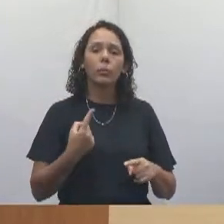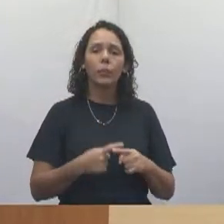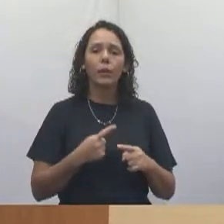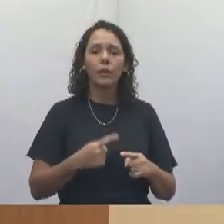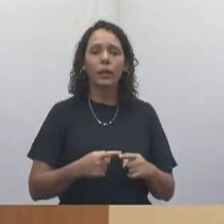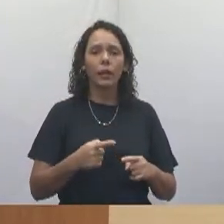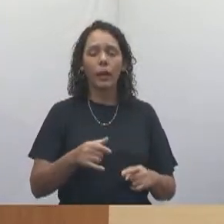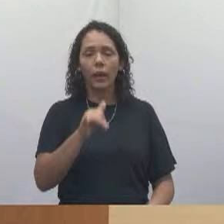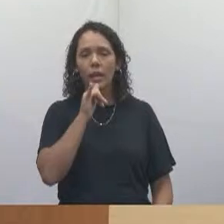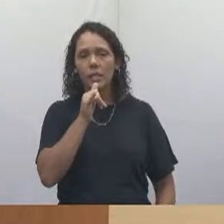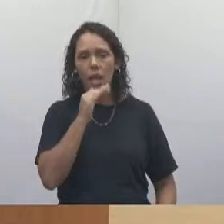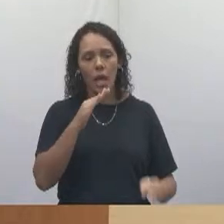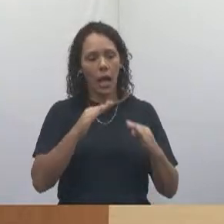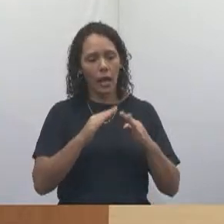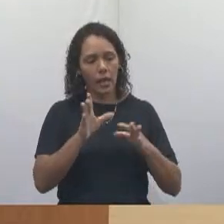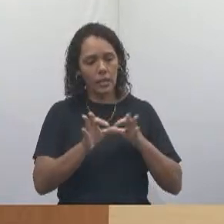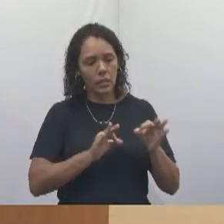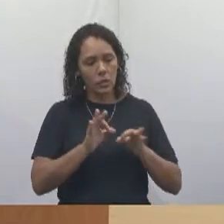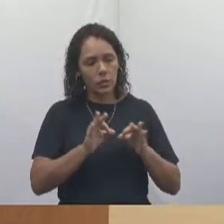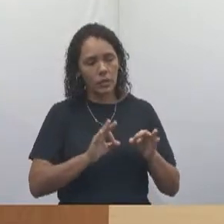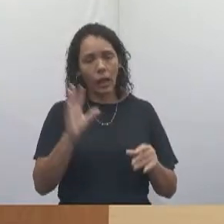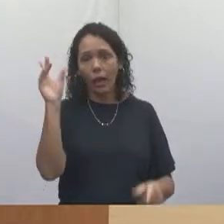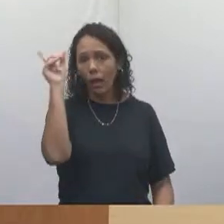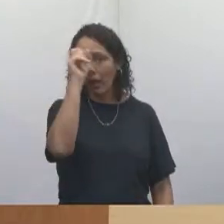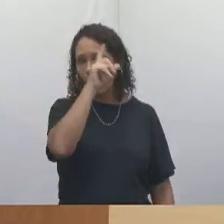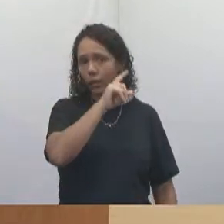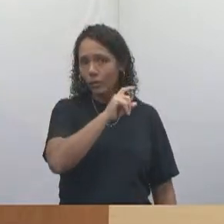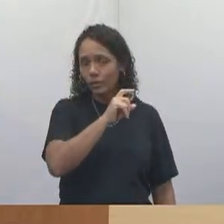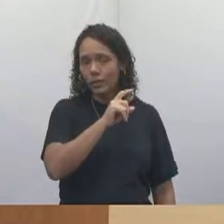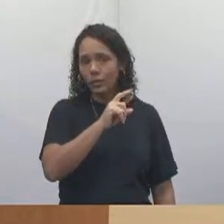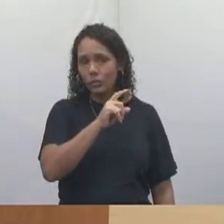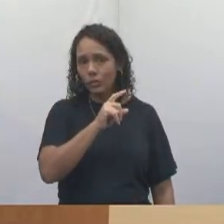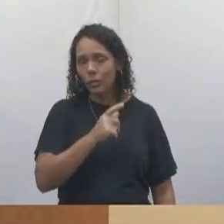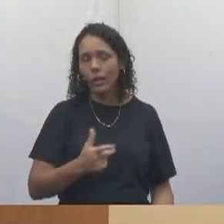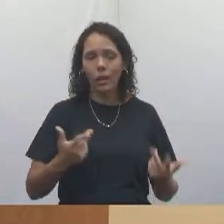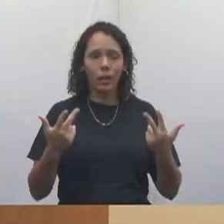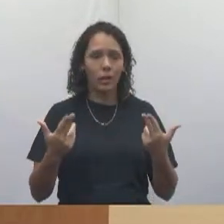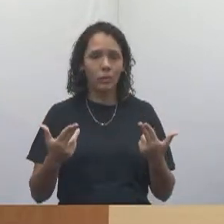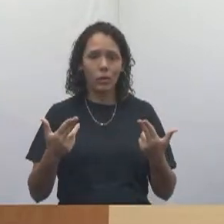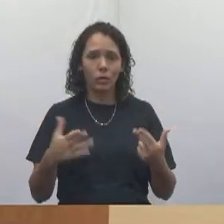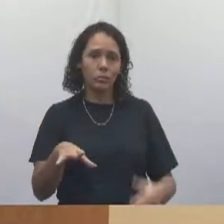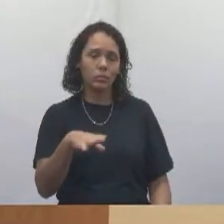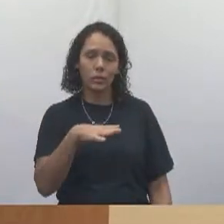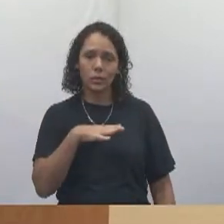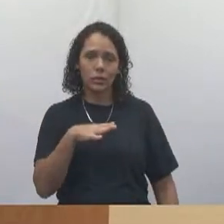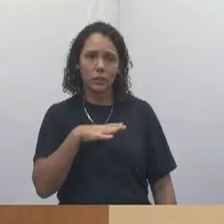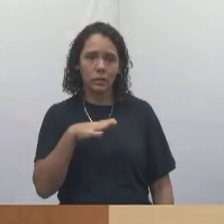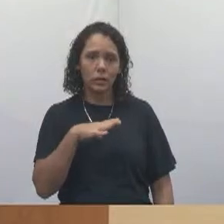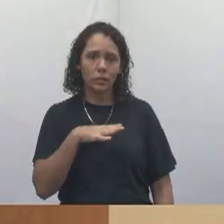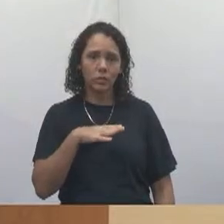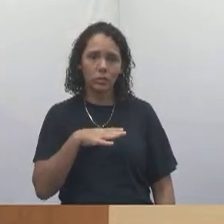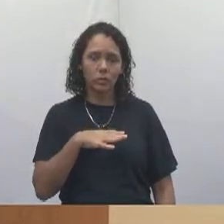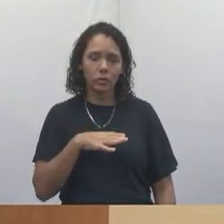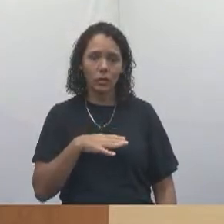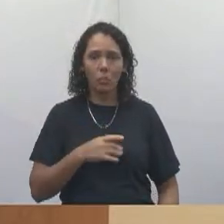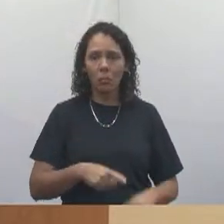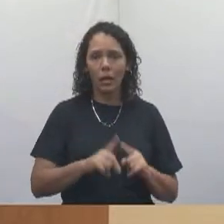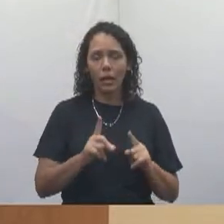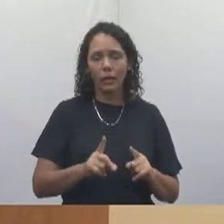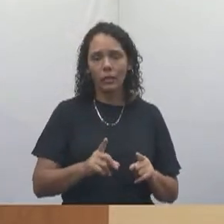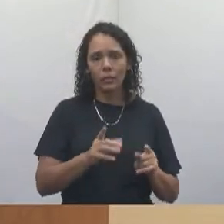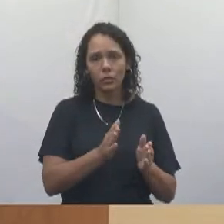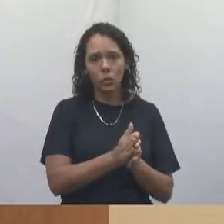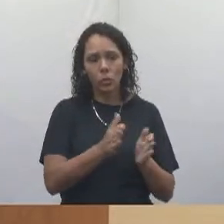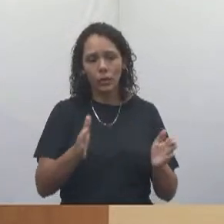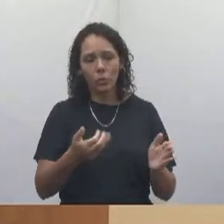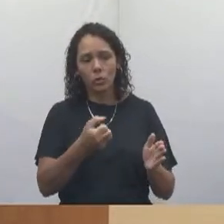casa, e as contas muitas vezes não se fecham. A mesma coisa dentro do município. Agora, ficar 8 anos sem aumentar